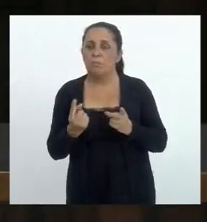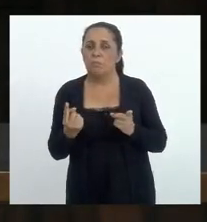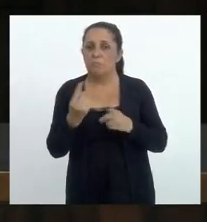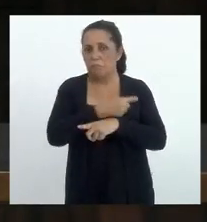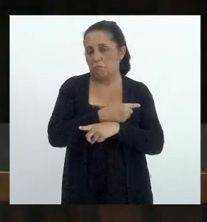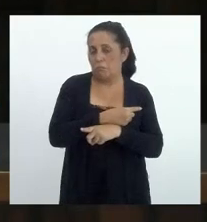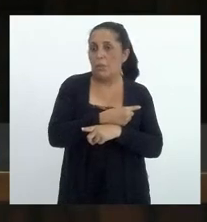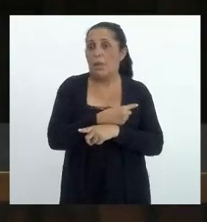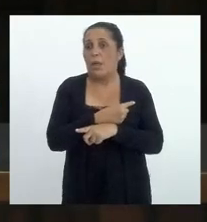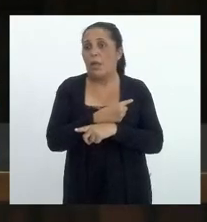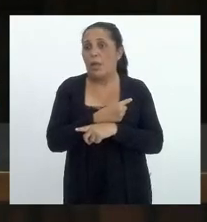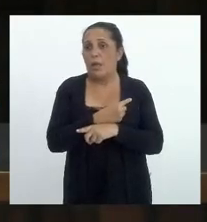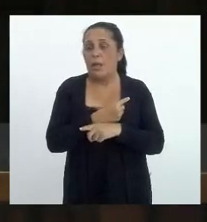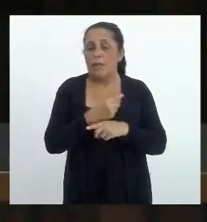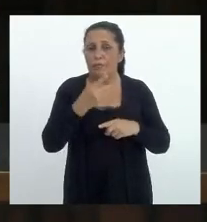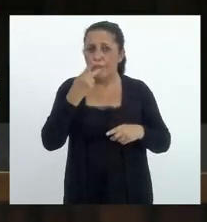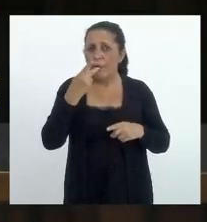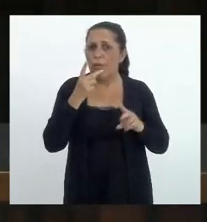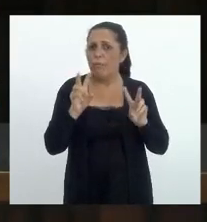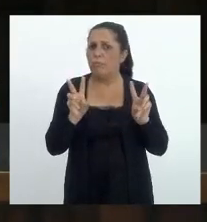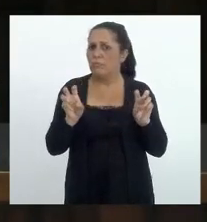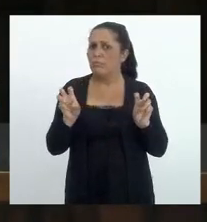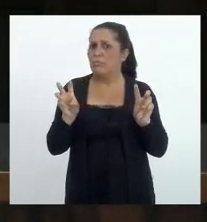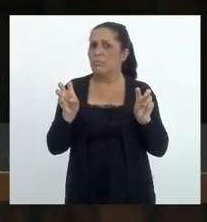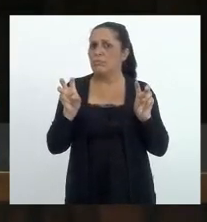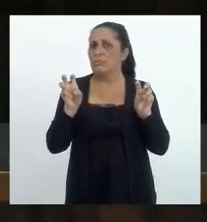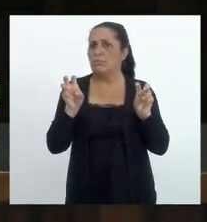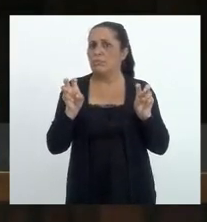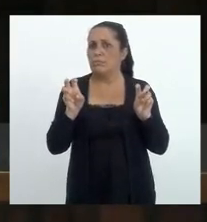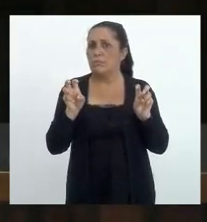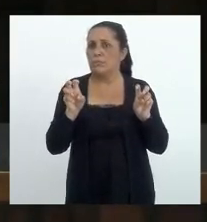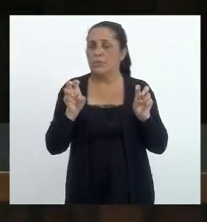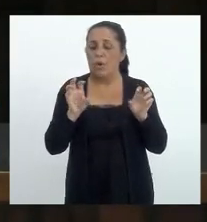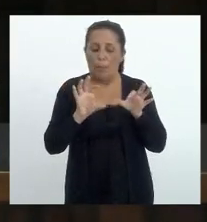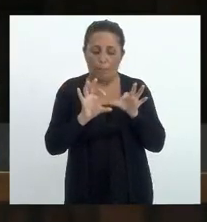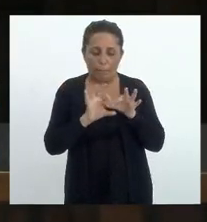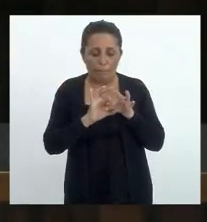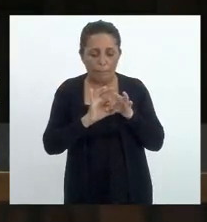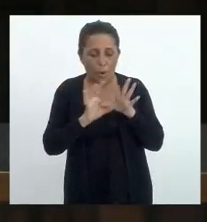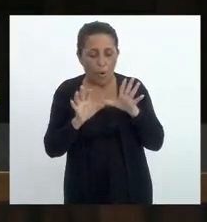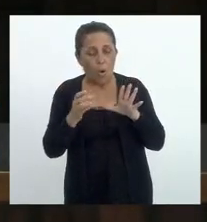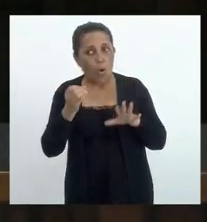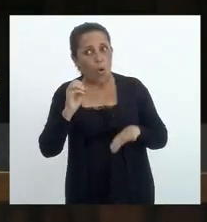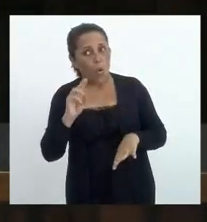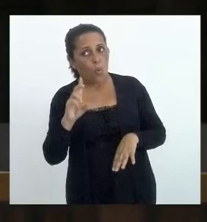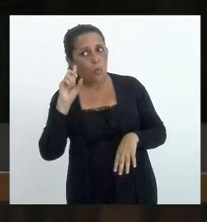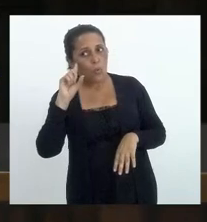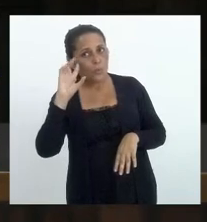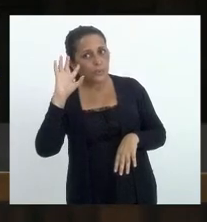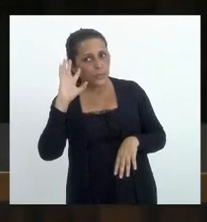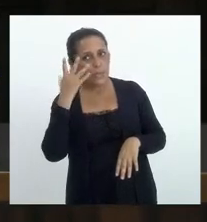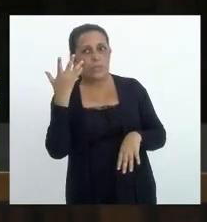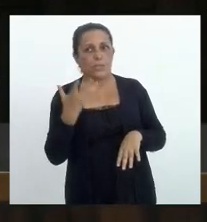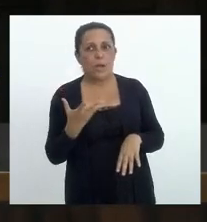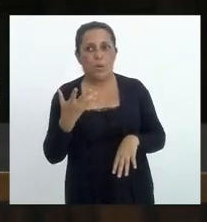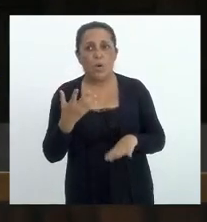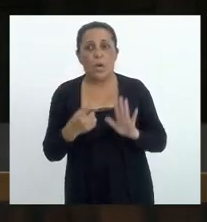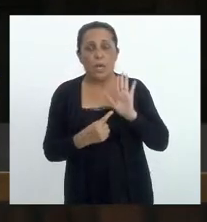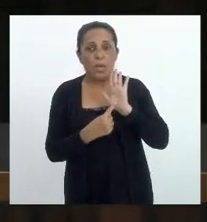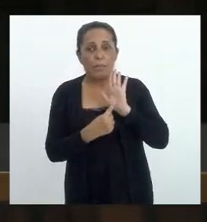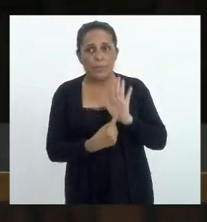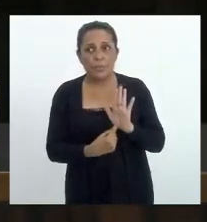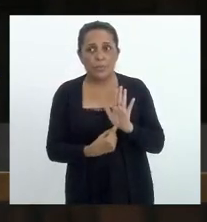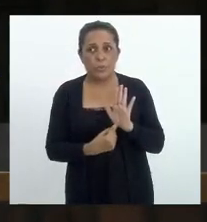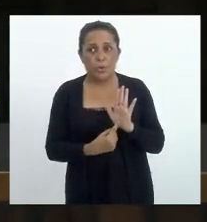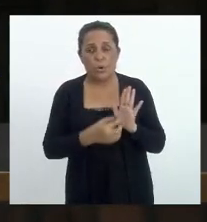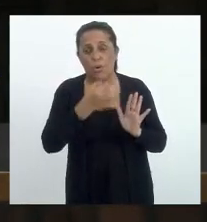alternativamente, ele levantou a questão se é uma disposição ou uma decisão, e apresentou ali